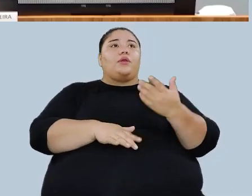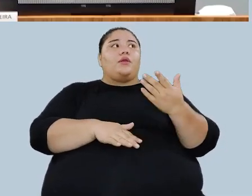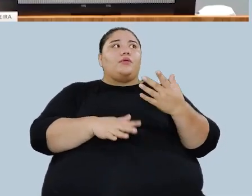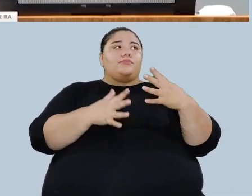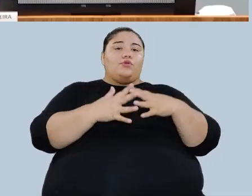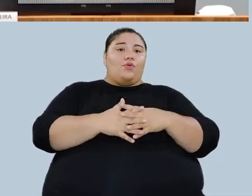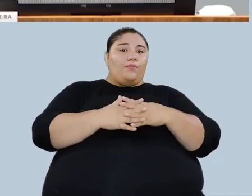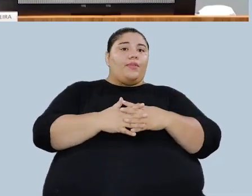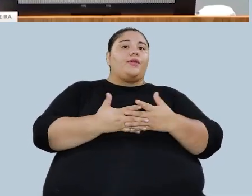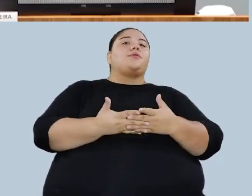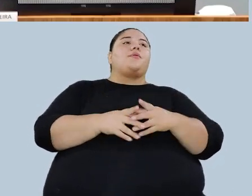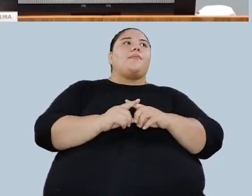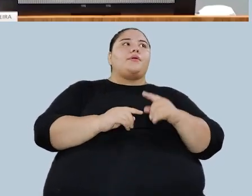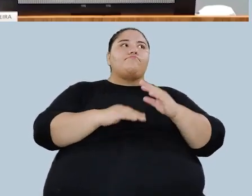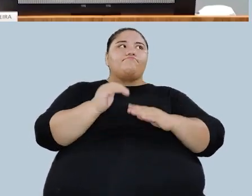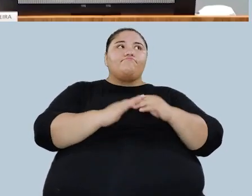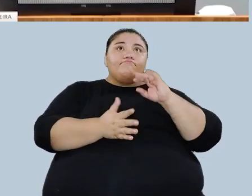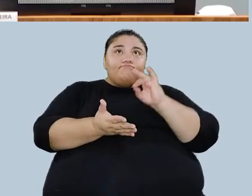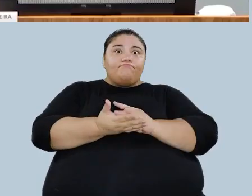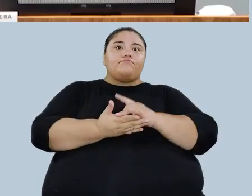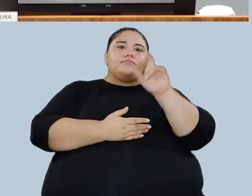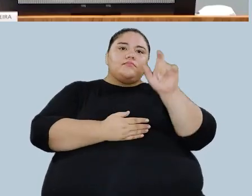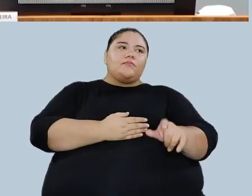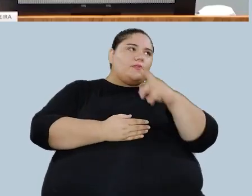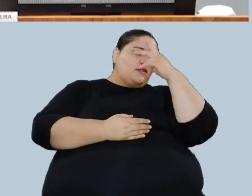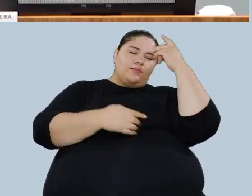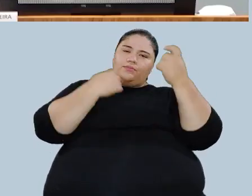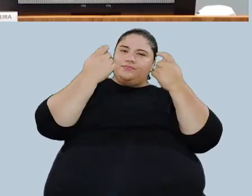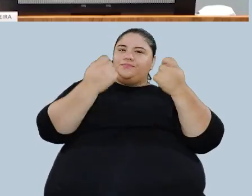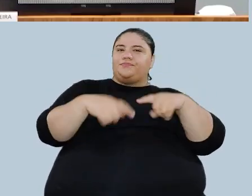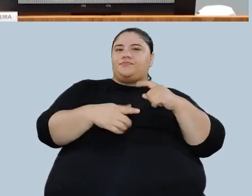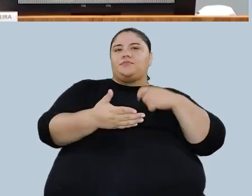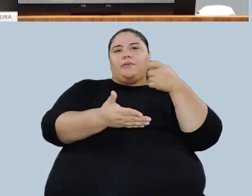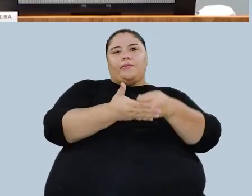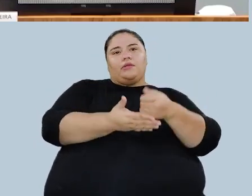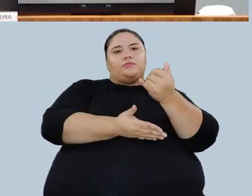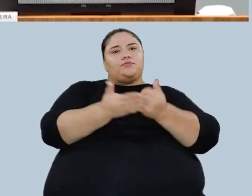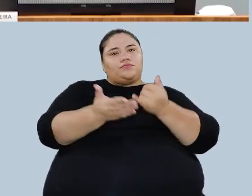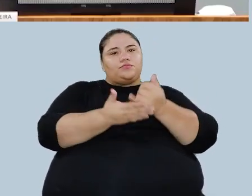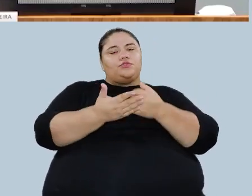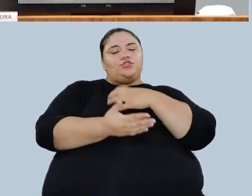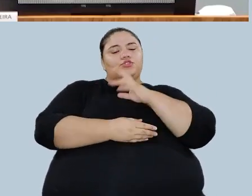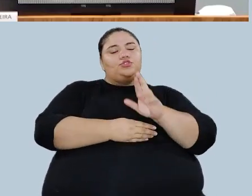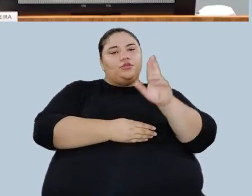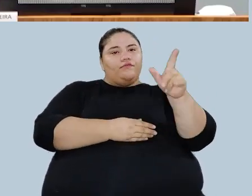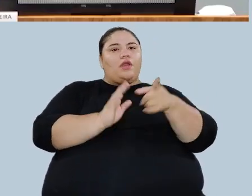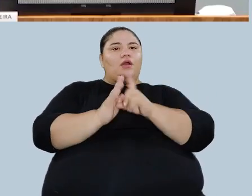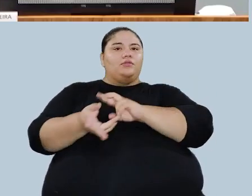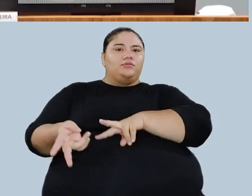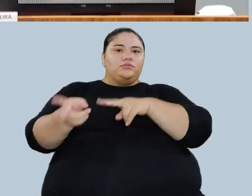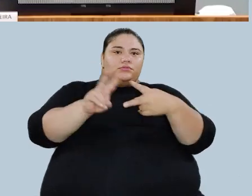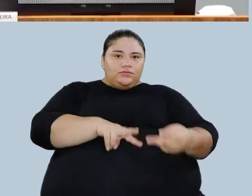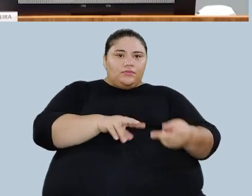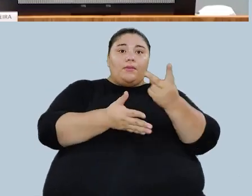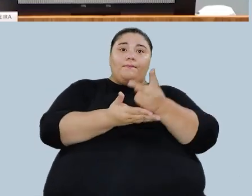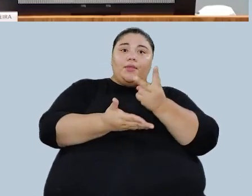de ser complexo, mas o que se espera é que na prática o sujeito não tenha que ficar preocupado em pagar o tributo de forma diferente da transferência.